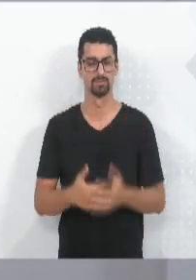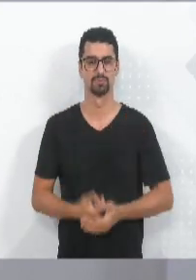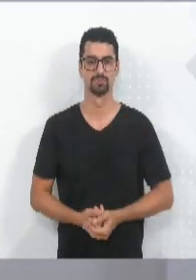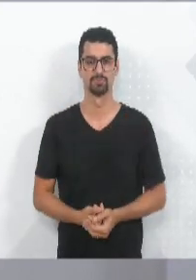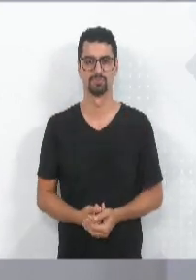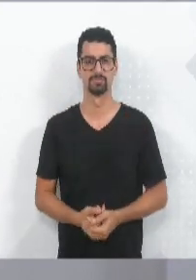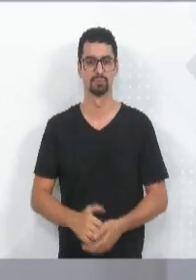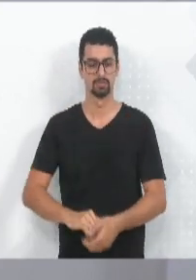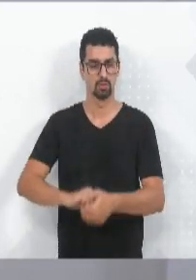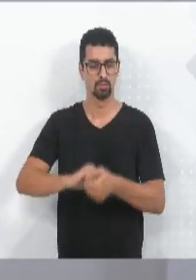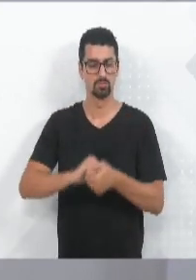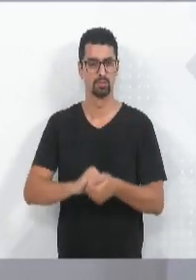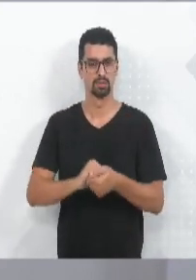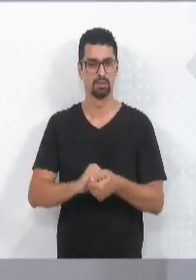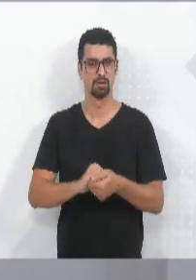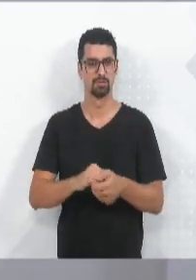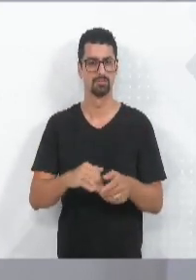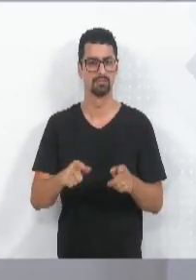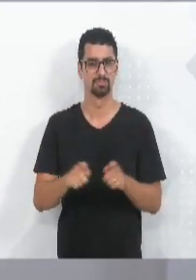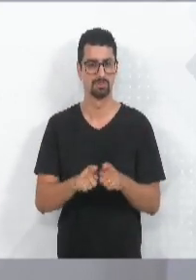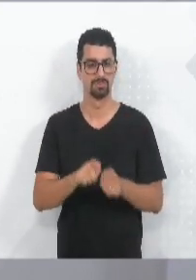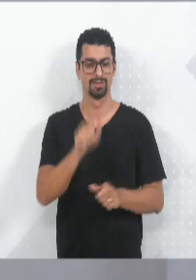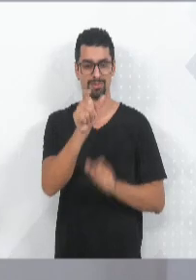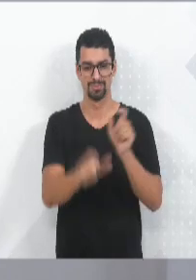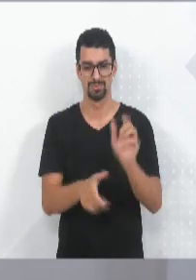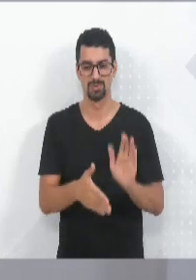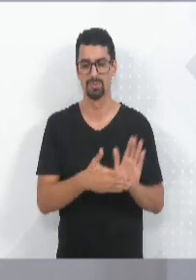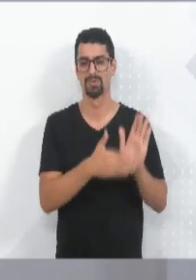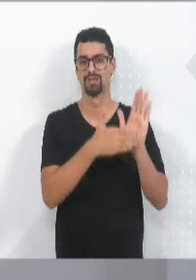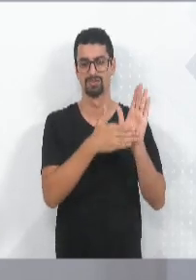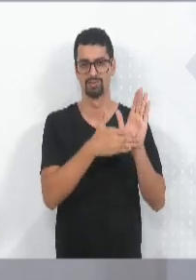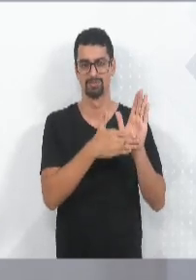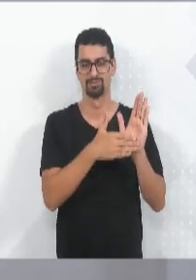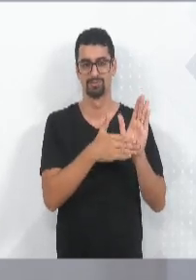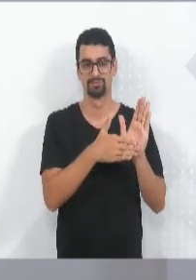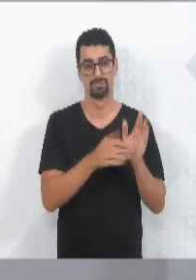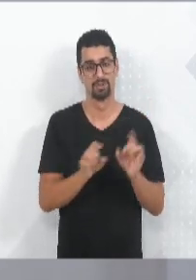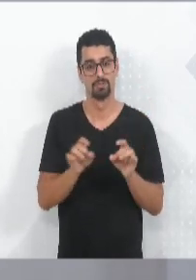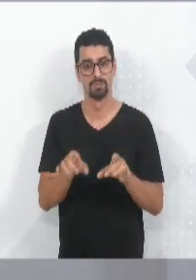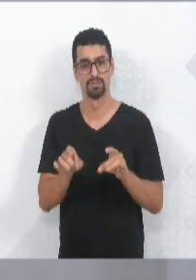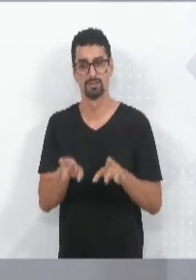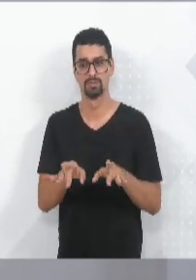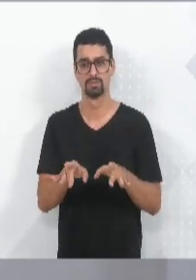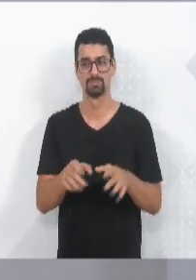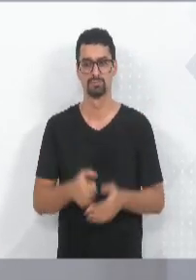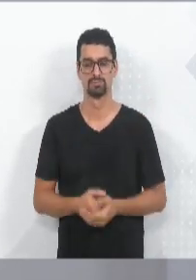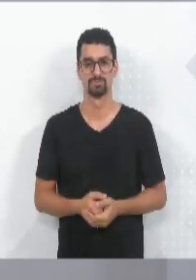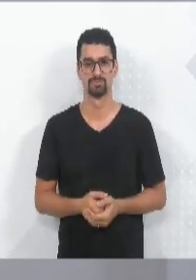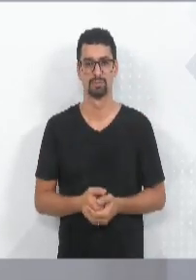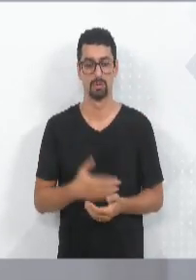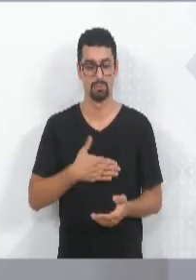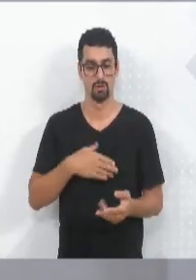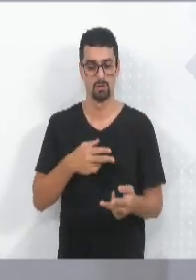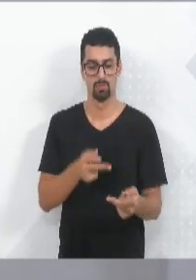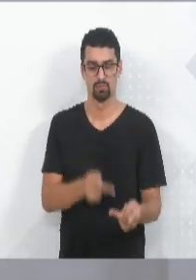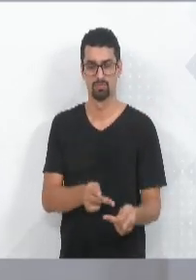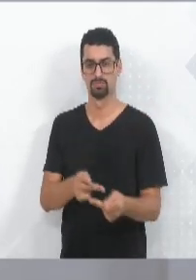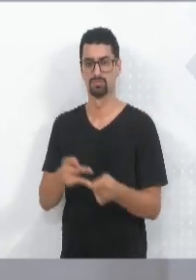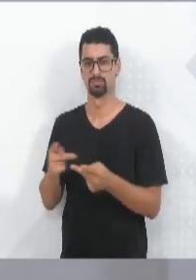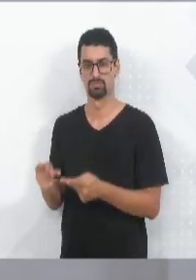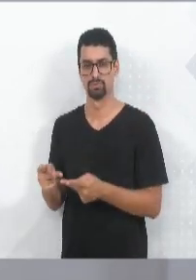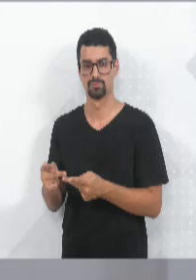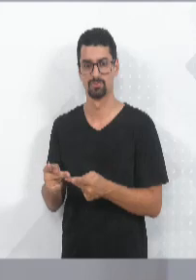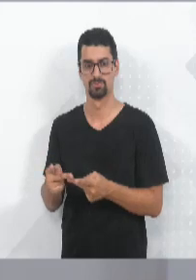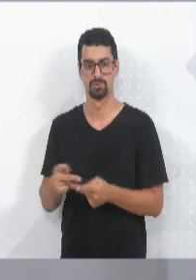e parabenizar também os homenageados dessa noite em especial o meu convidado o presidente da